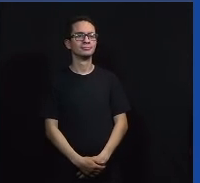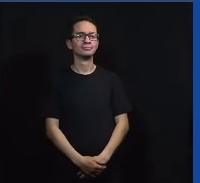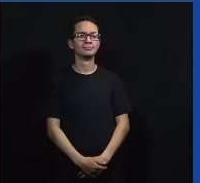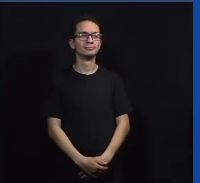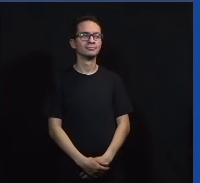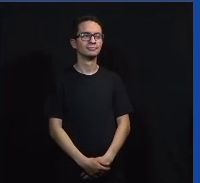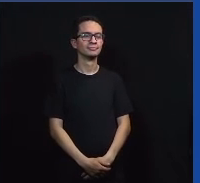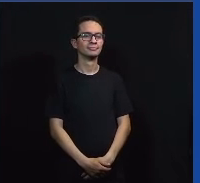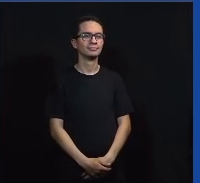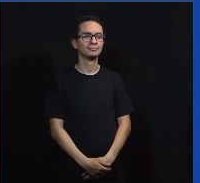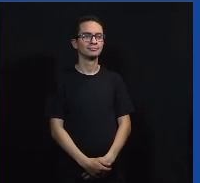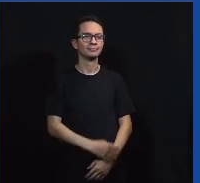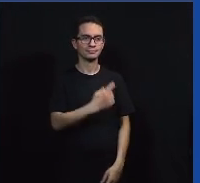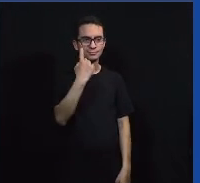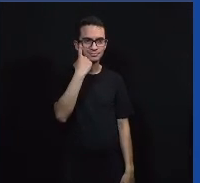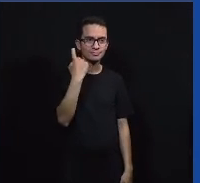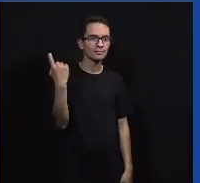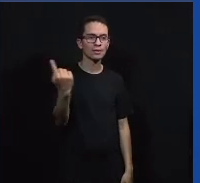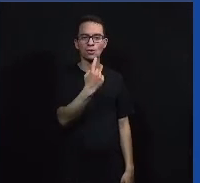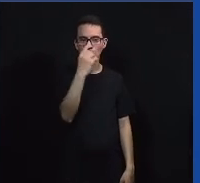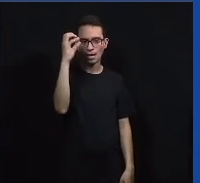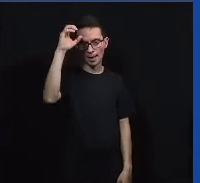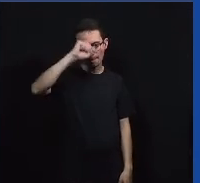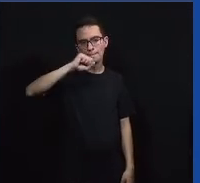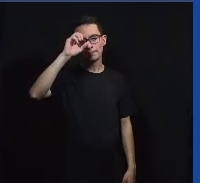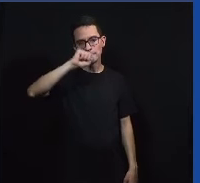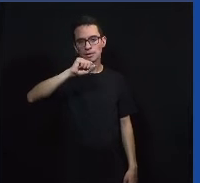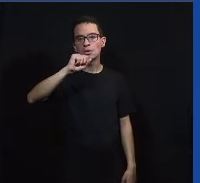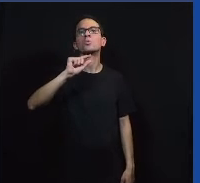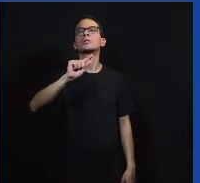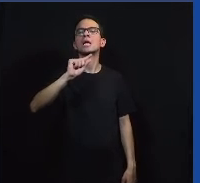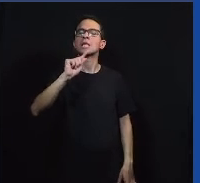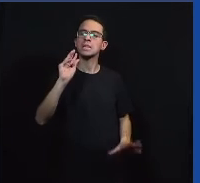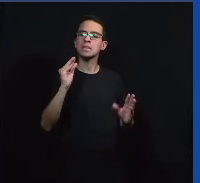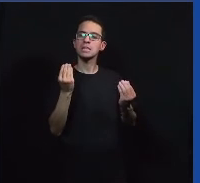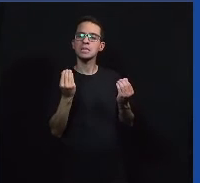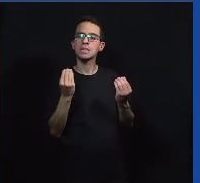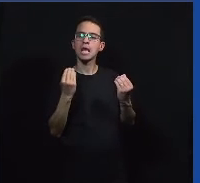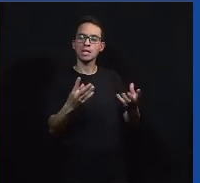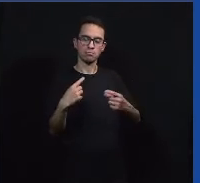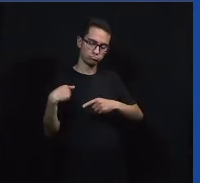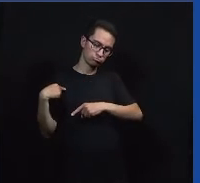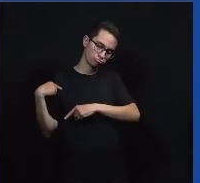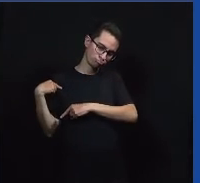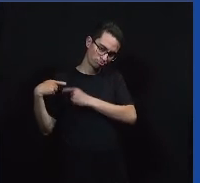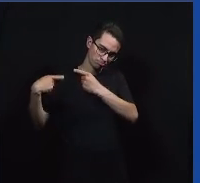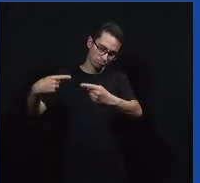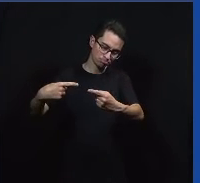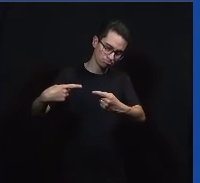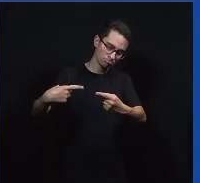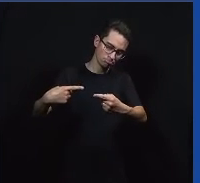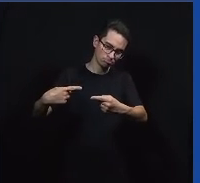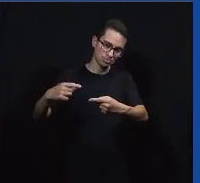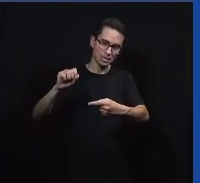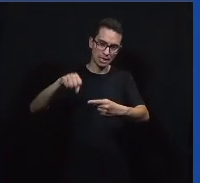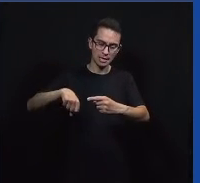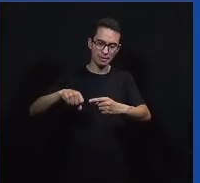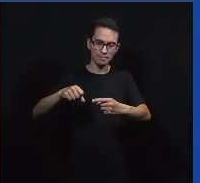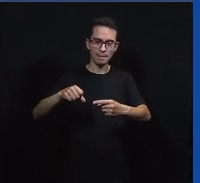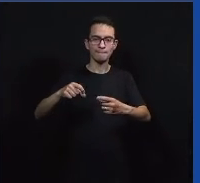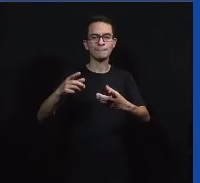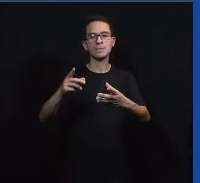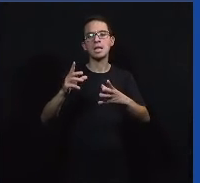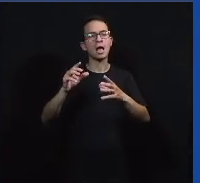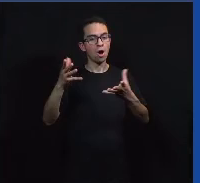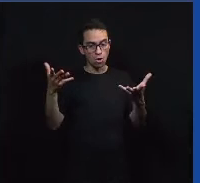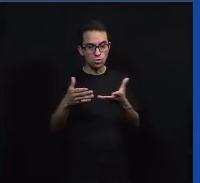Acho que um aprendizado é: a gente precisa trabalhar para deixar um legado, né? E realmente existe um campo muito vasto e realmente transformador